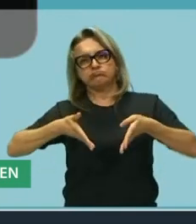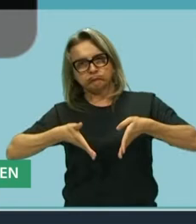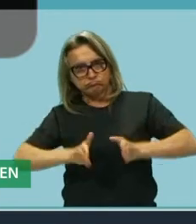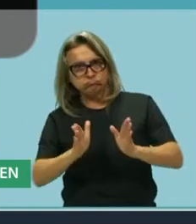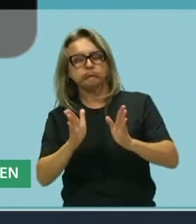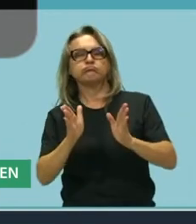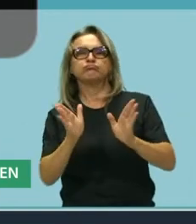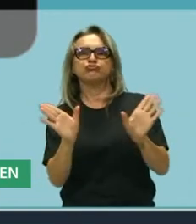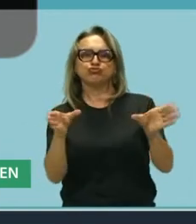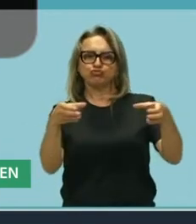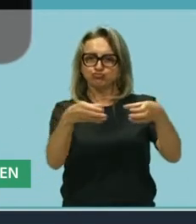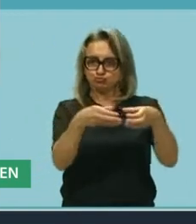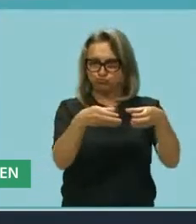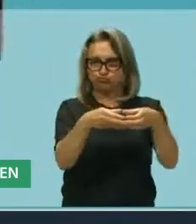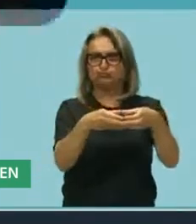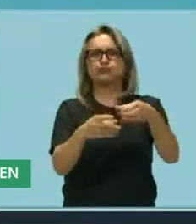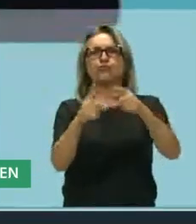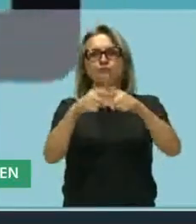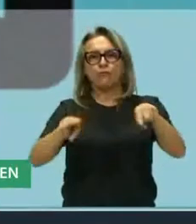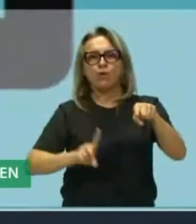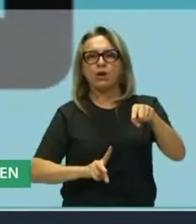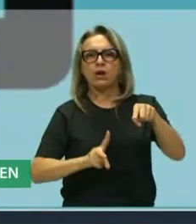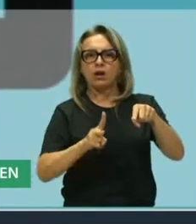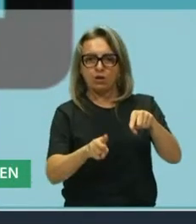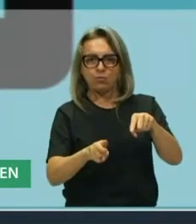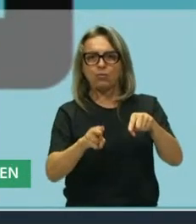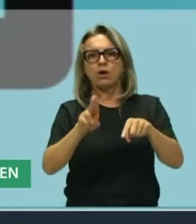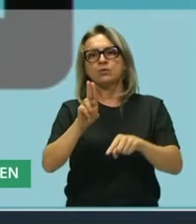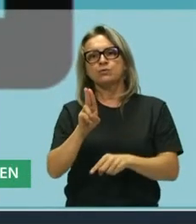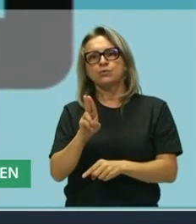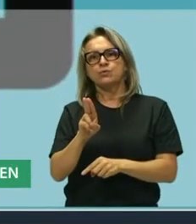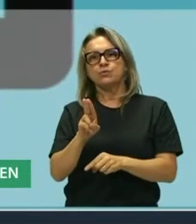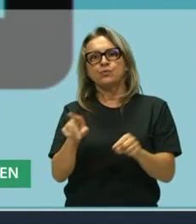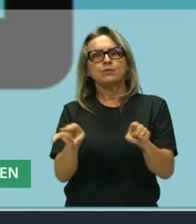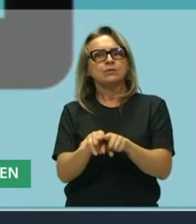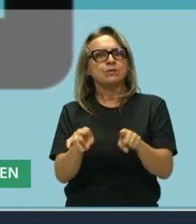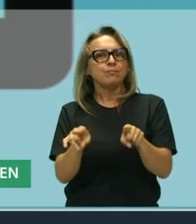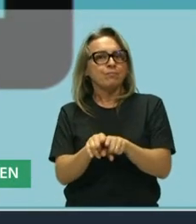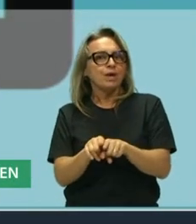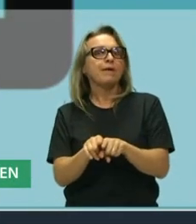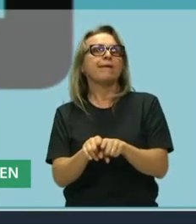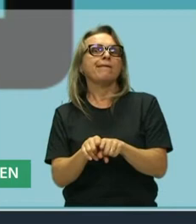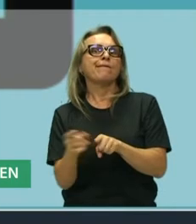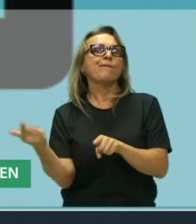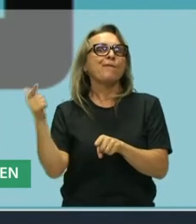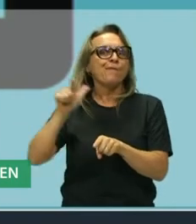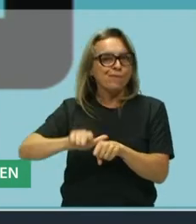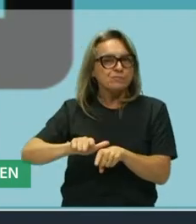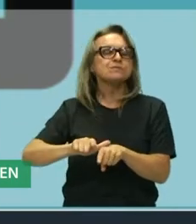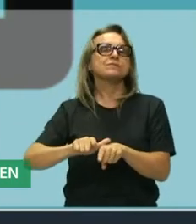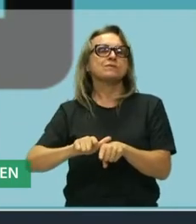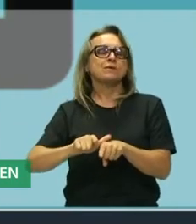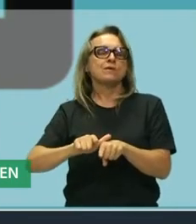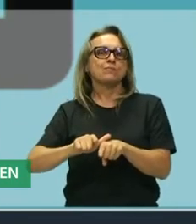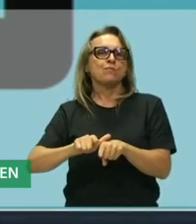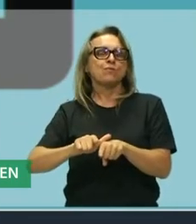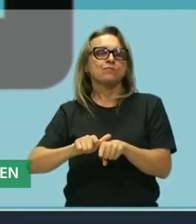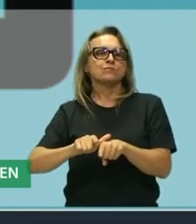o INCOR, como foi bem lembrado aqui. Nós conseguimos alta complexidade em